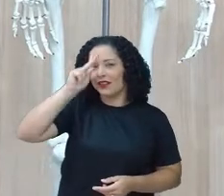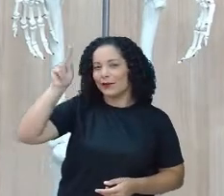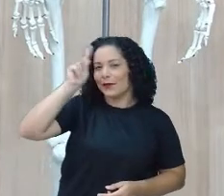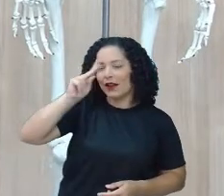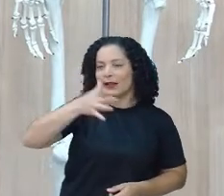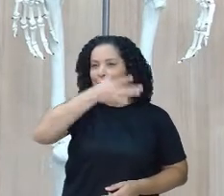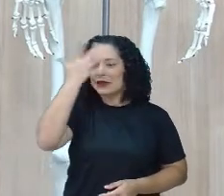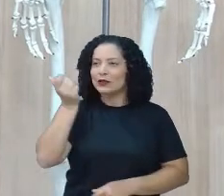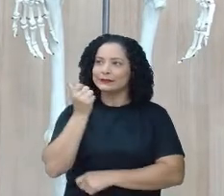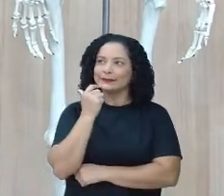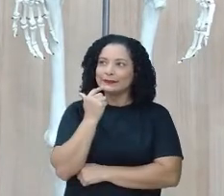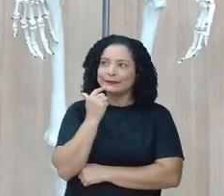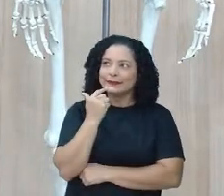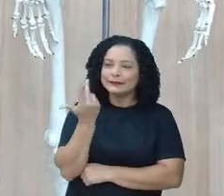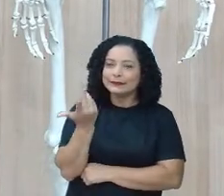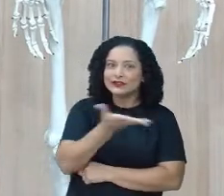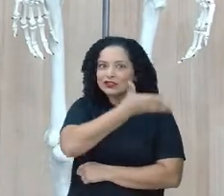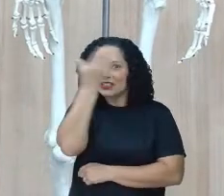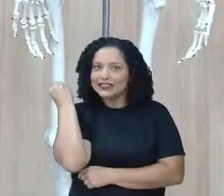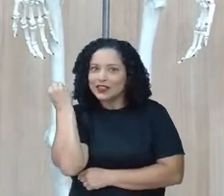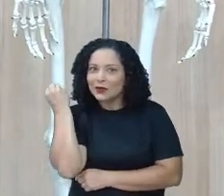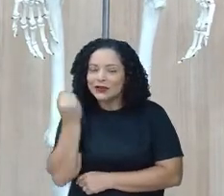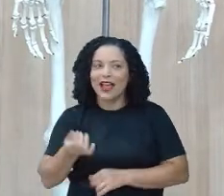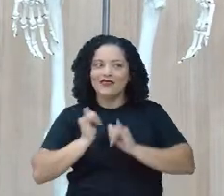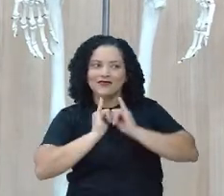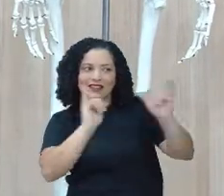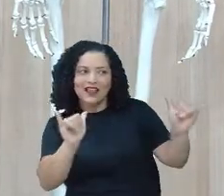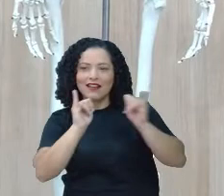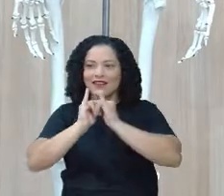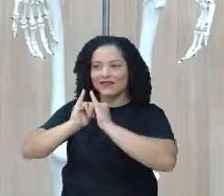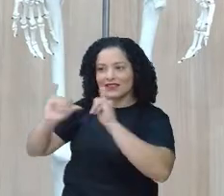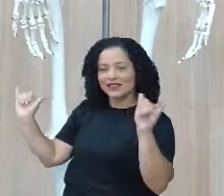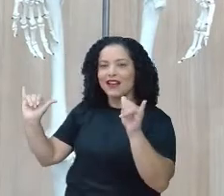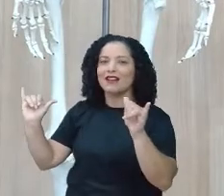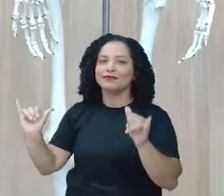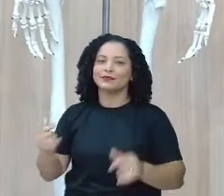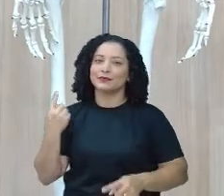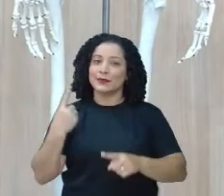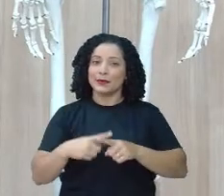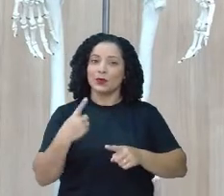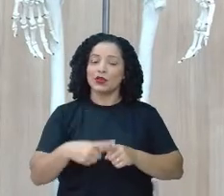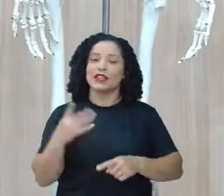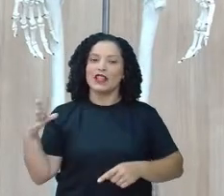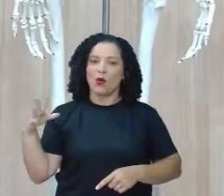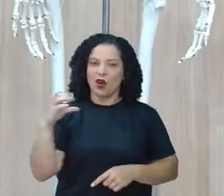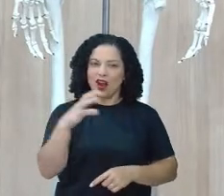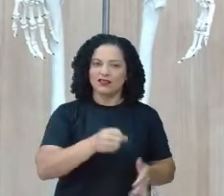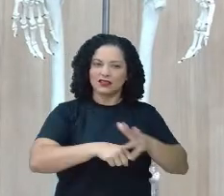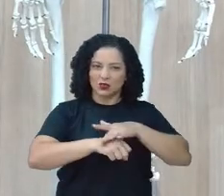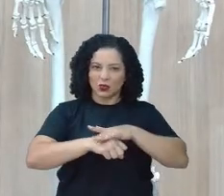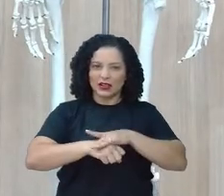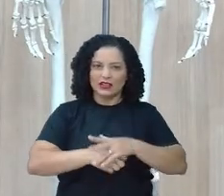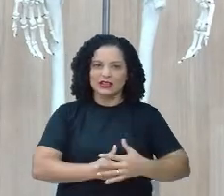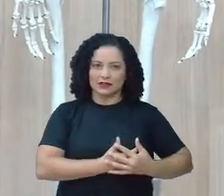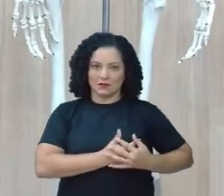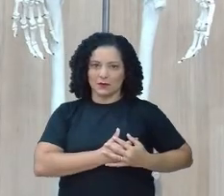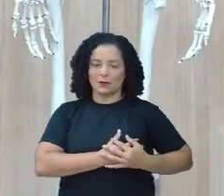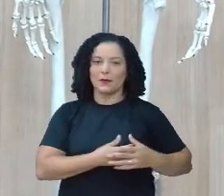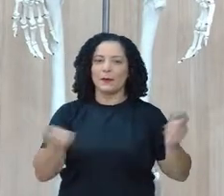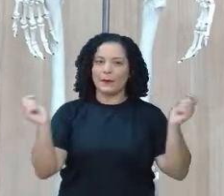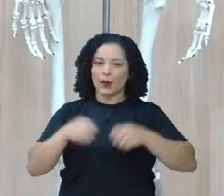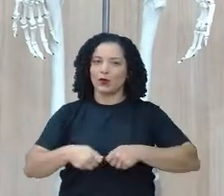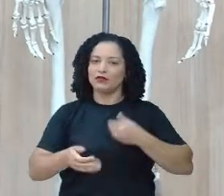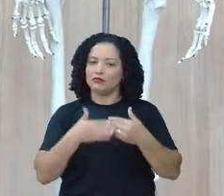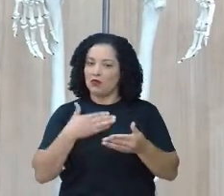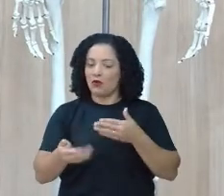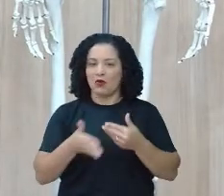falaram ainda, tanto do sexo masculino como do sexo feminino, porque o câncer de mama pode acometer qualquer um dos dois. Embora